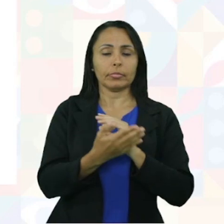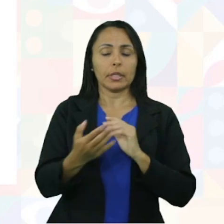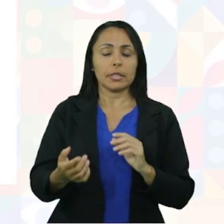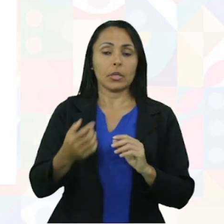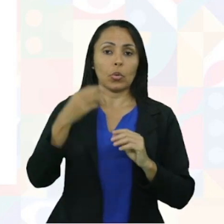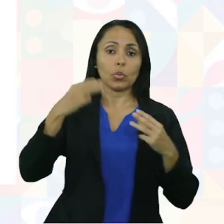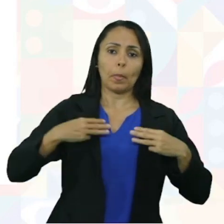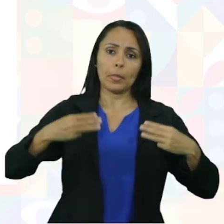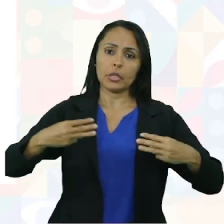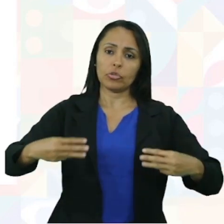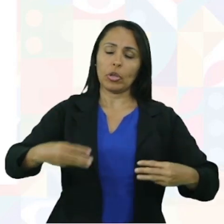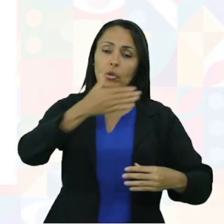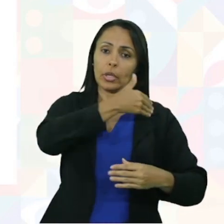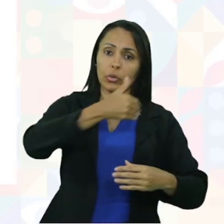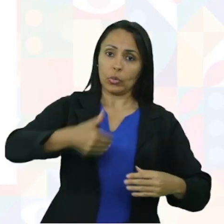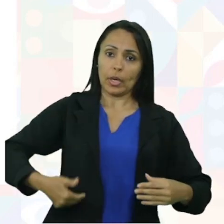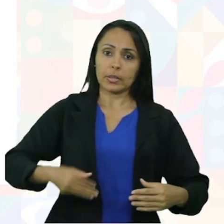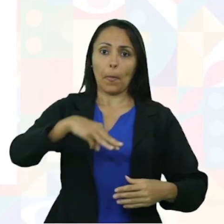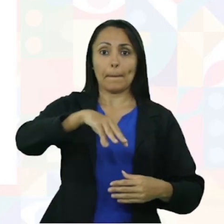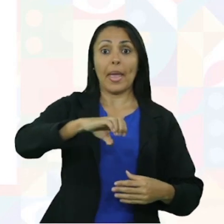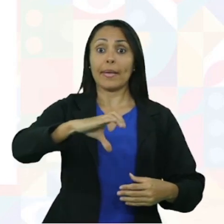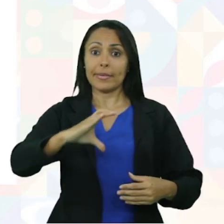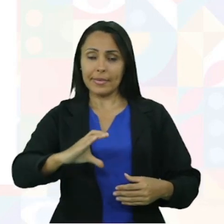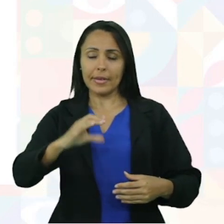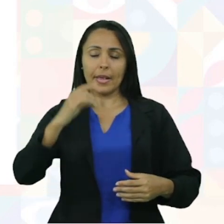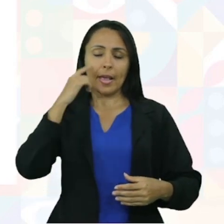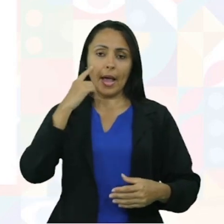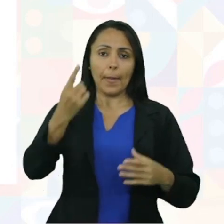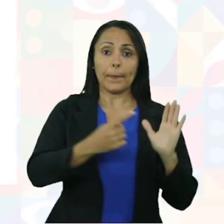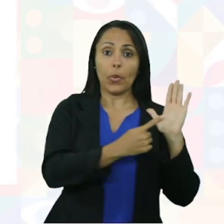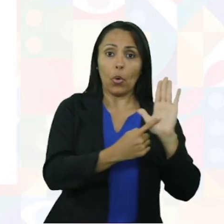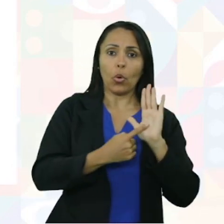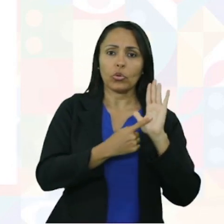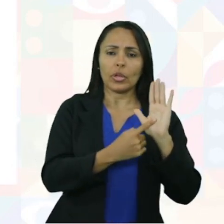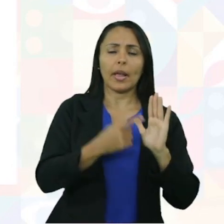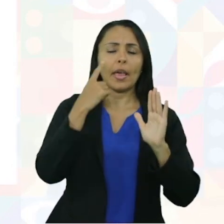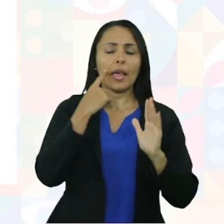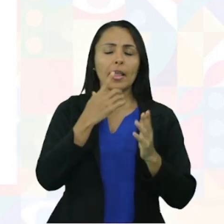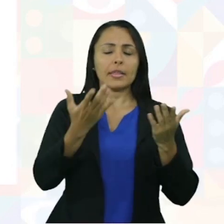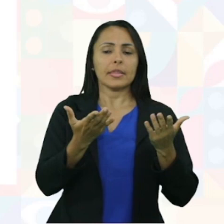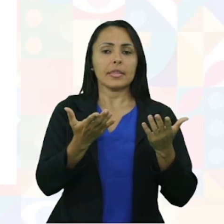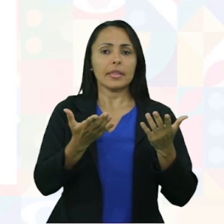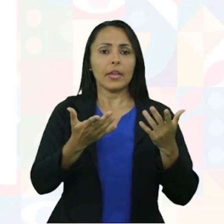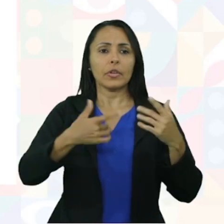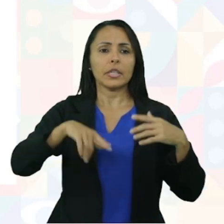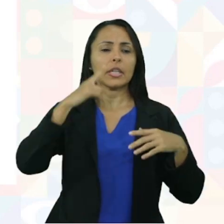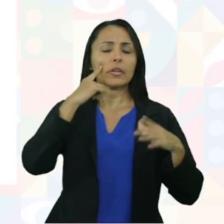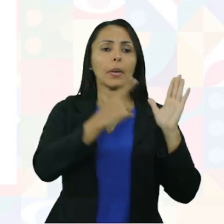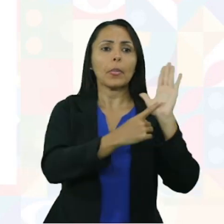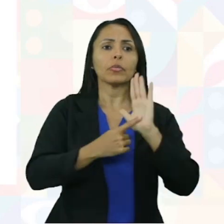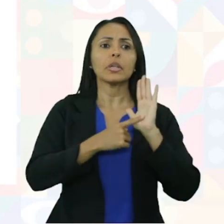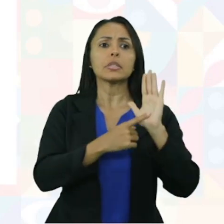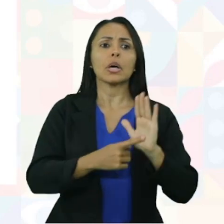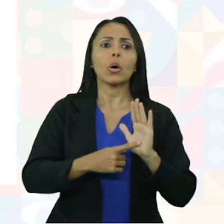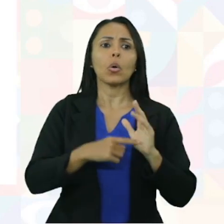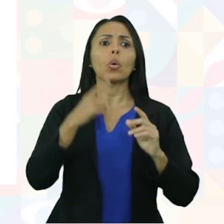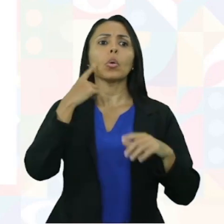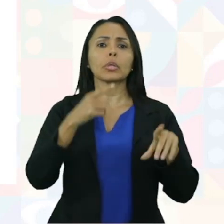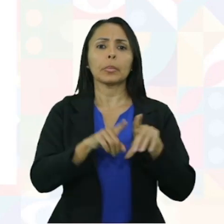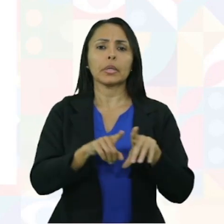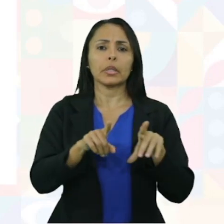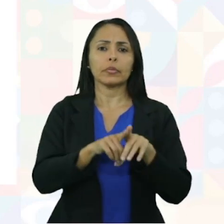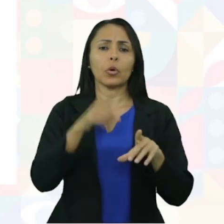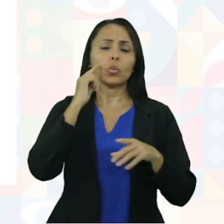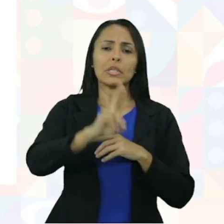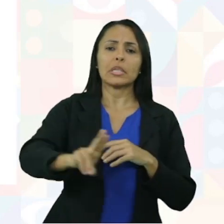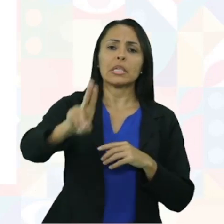Ministério da Educação, o MEC, a prestação de contas é definida como sendo a demonstração de como foram